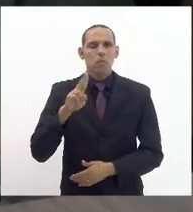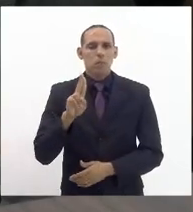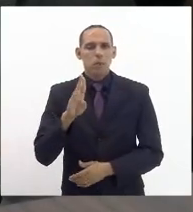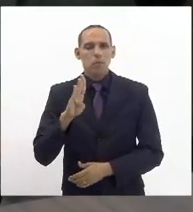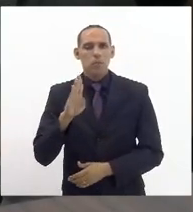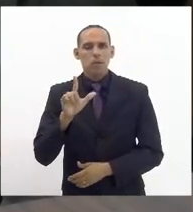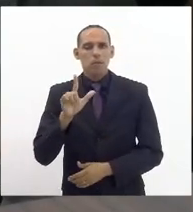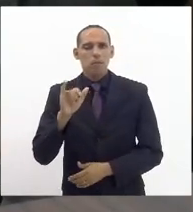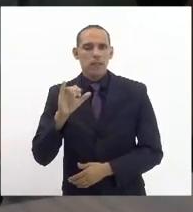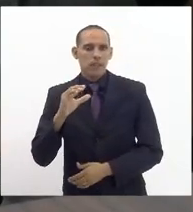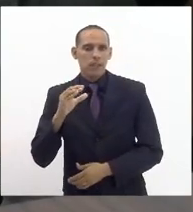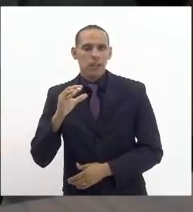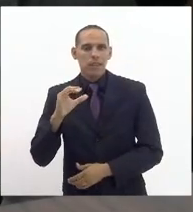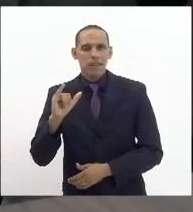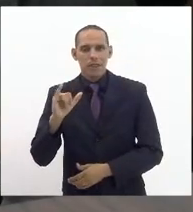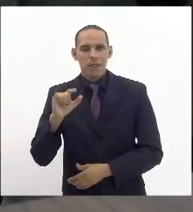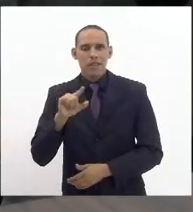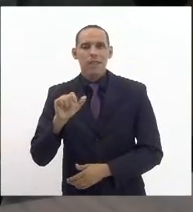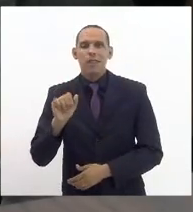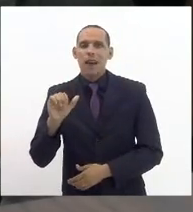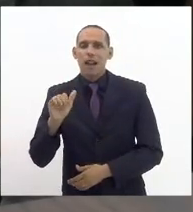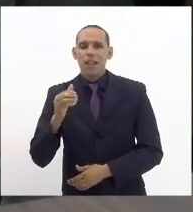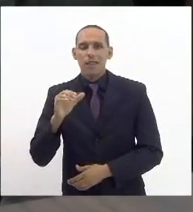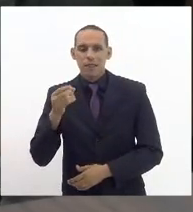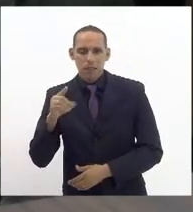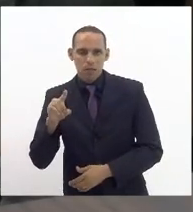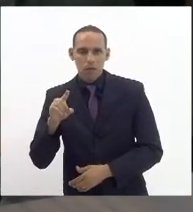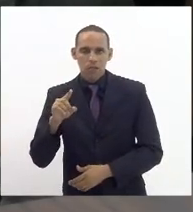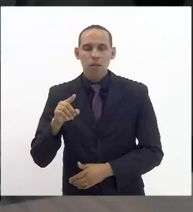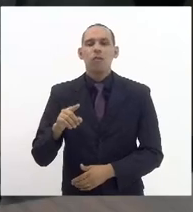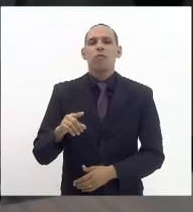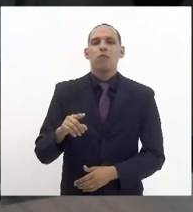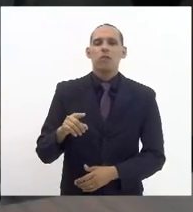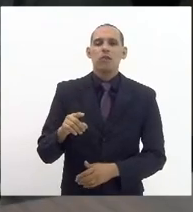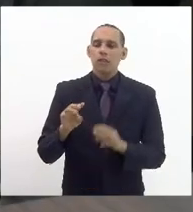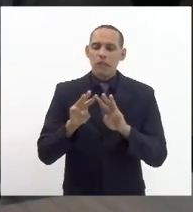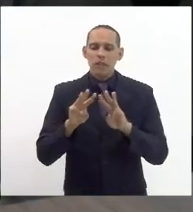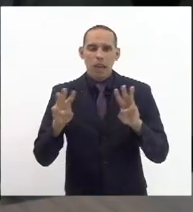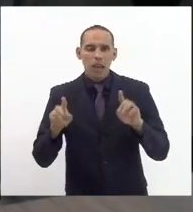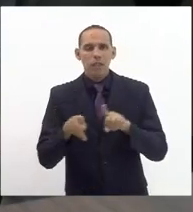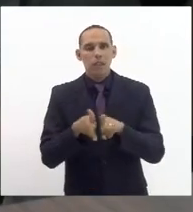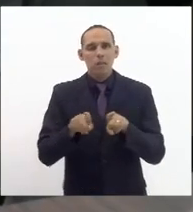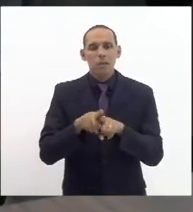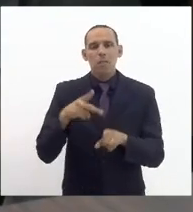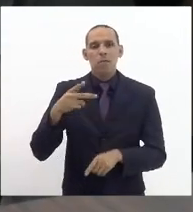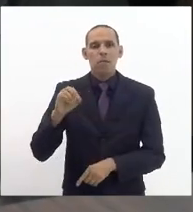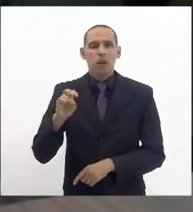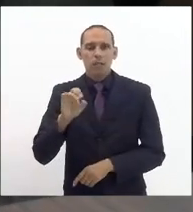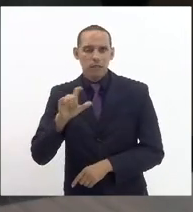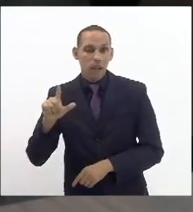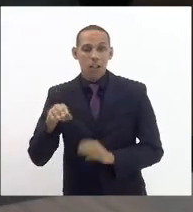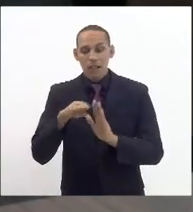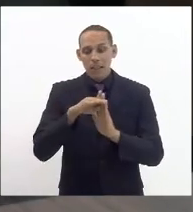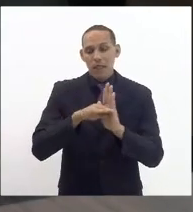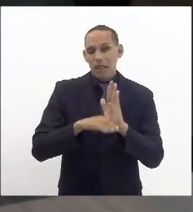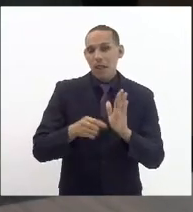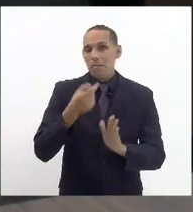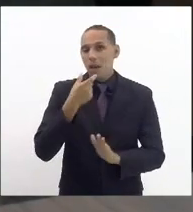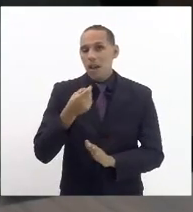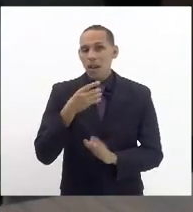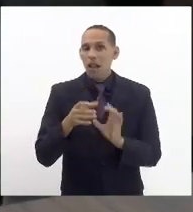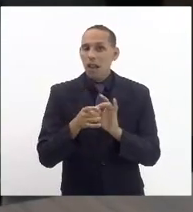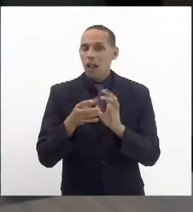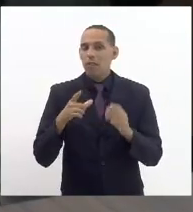no site oficial e no portal de transparência do Governo do Estado da listagem atualizada de medicamentos